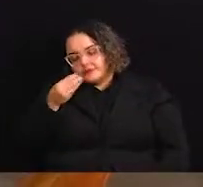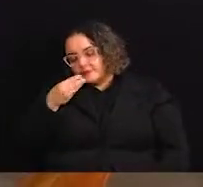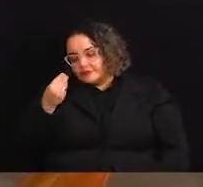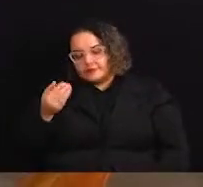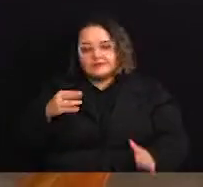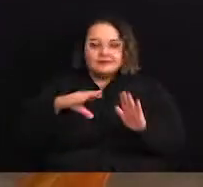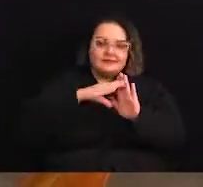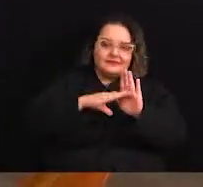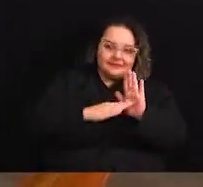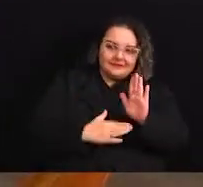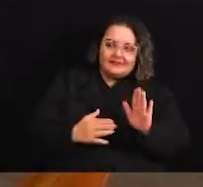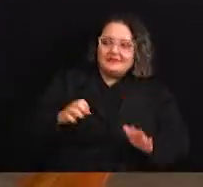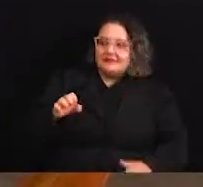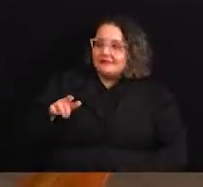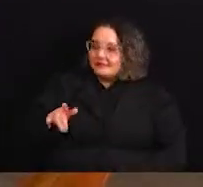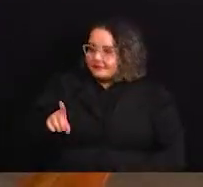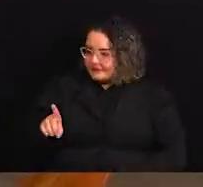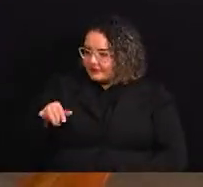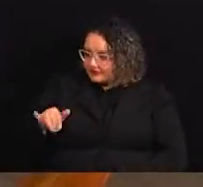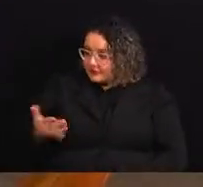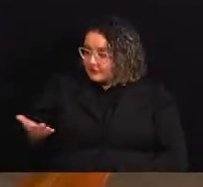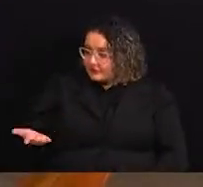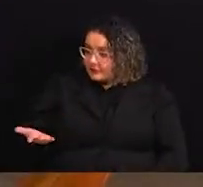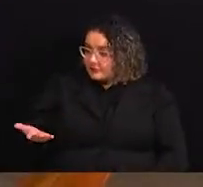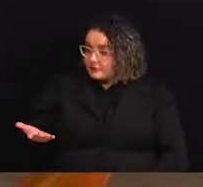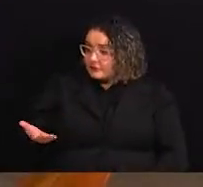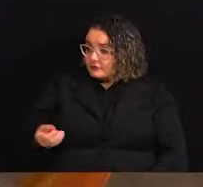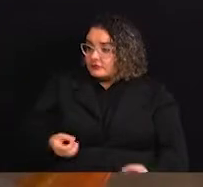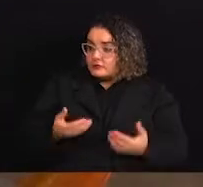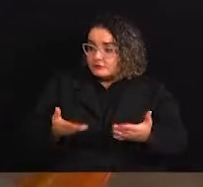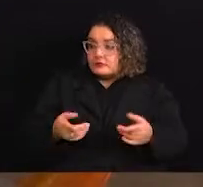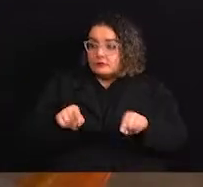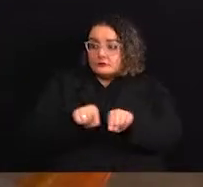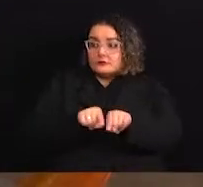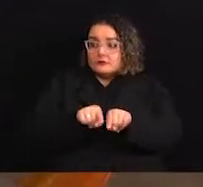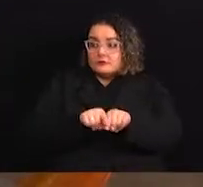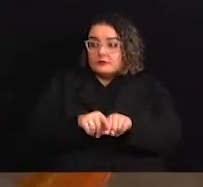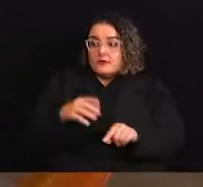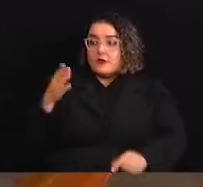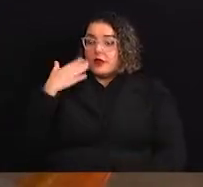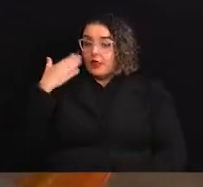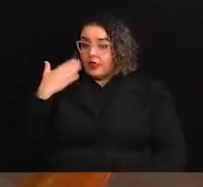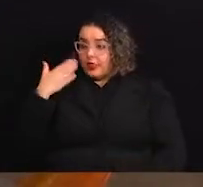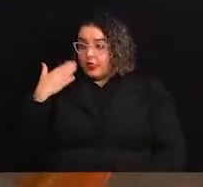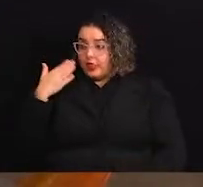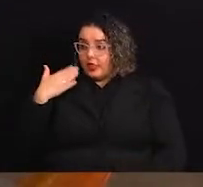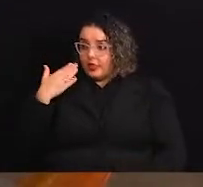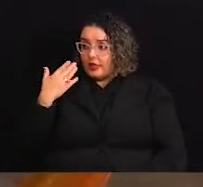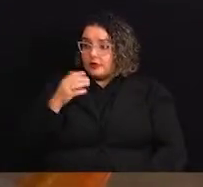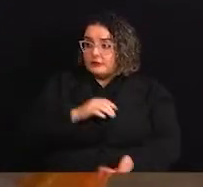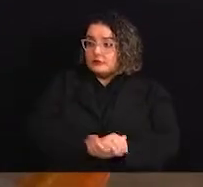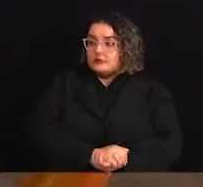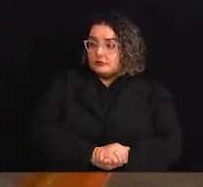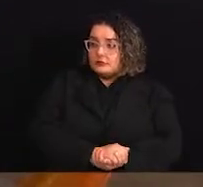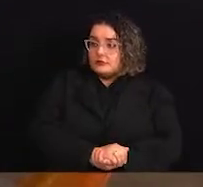a receita da Ed. Ed, aqui você está servindo também com uma pimenta e